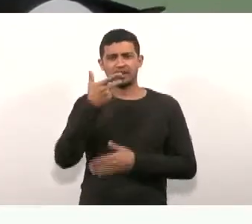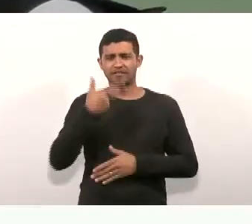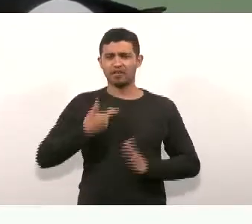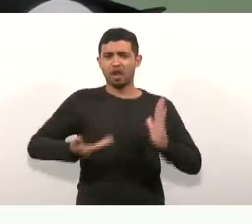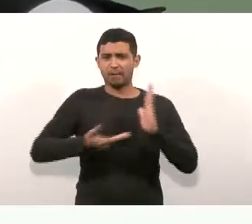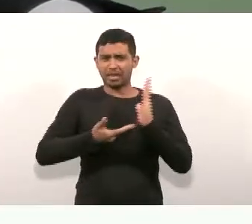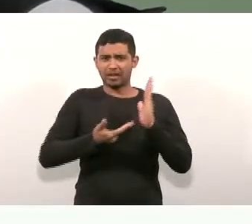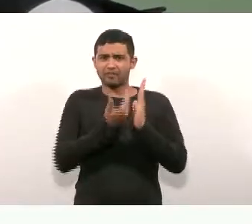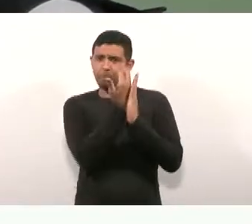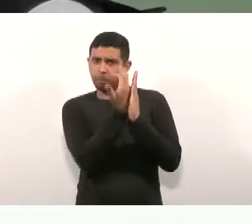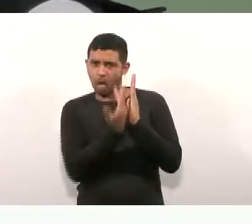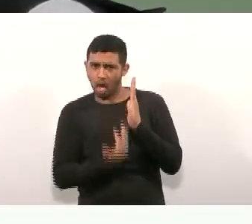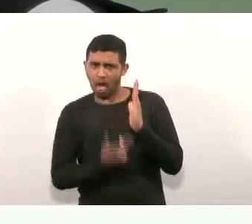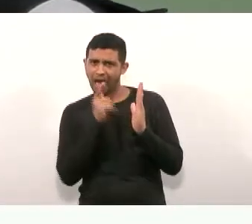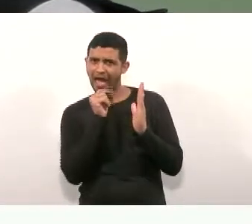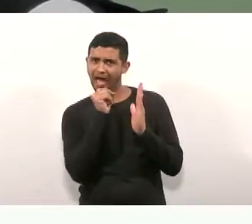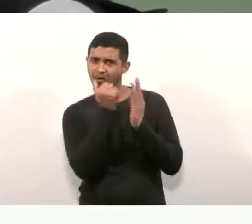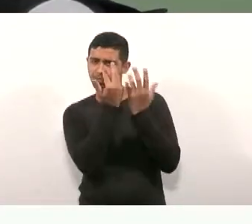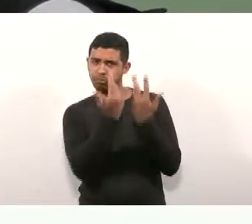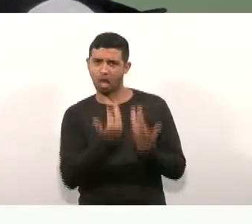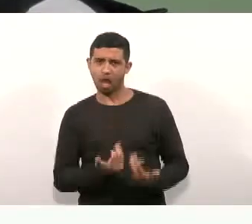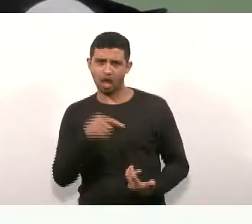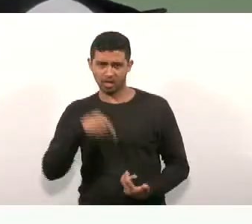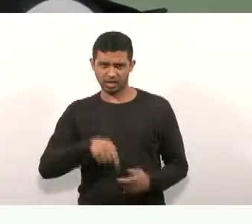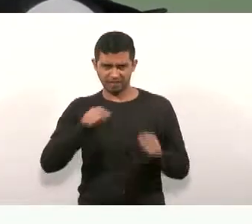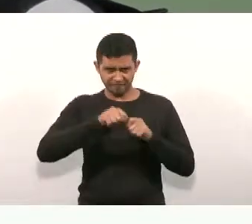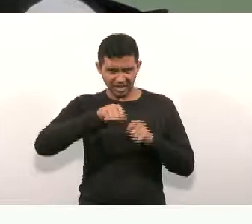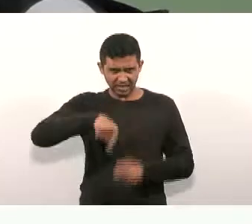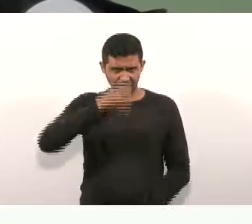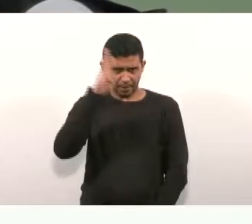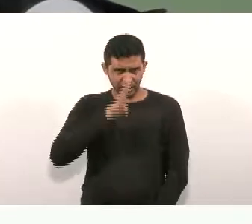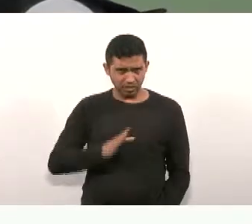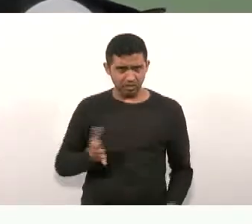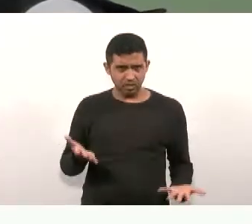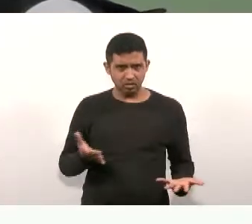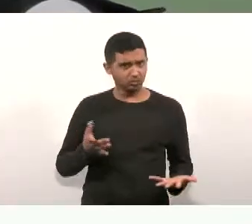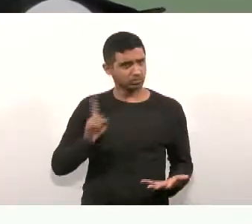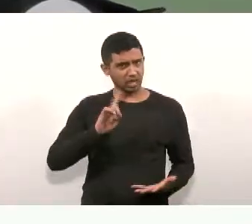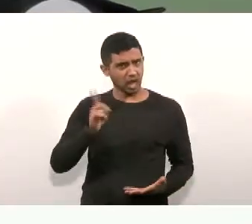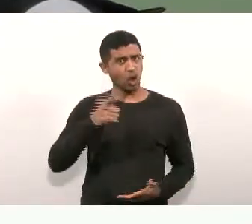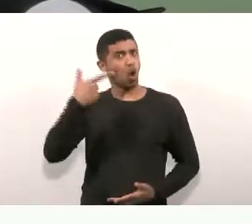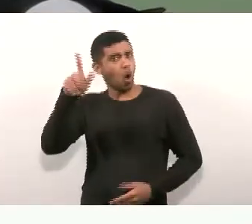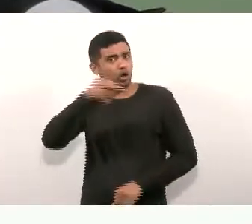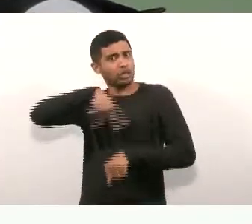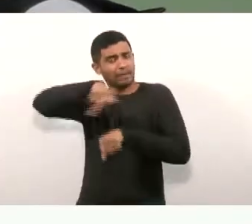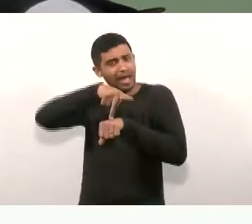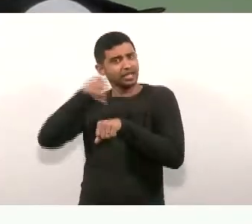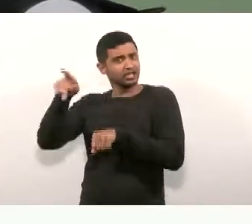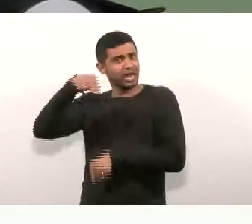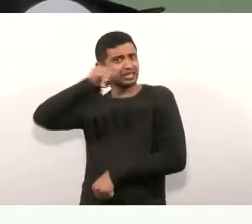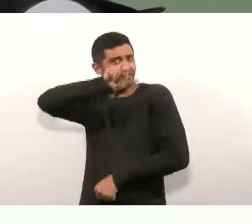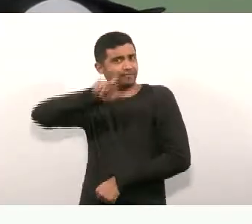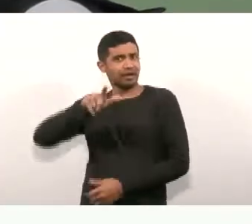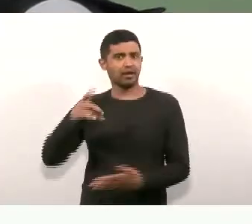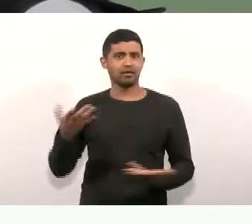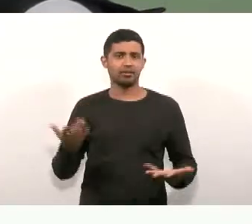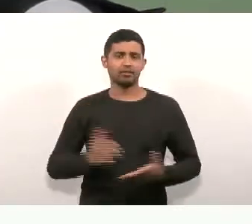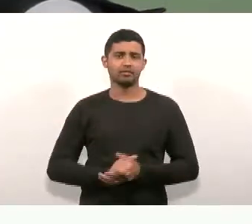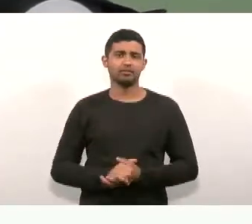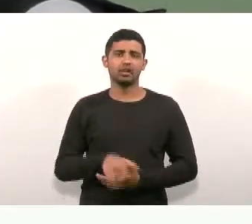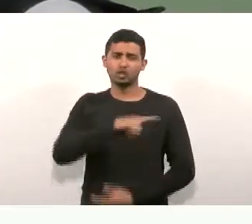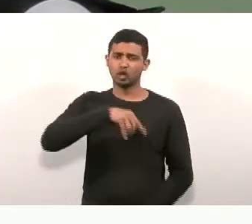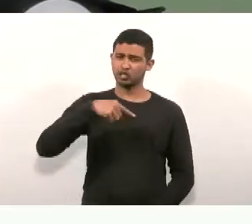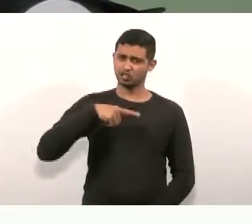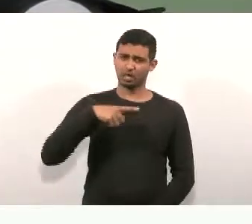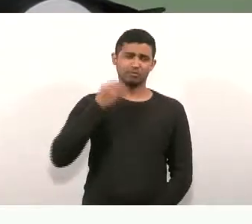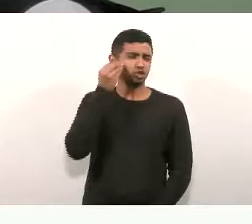afundou no Brasil não foi feita no Brasil, foi feita na indústria naval estrangeira, não é? Nós temos experiências